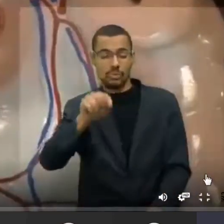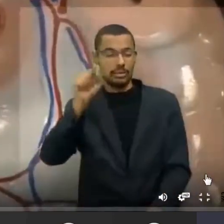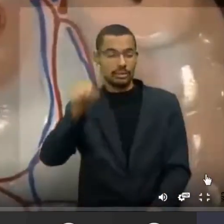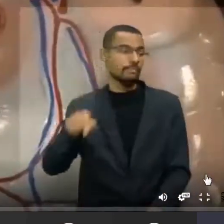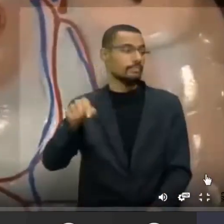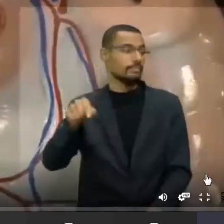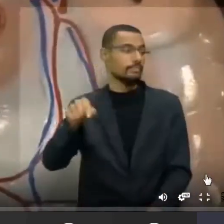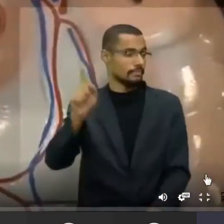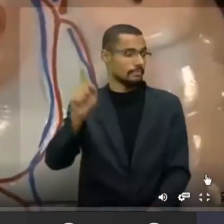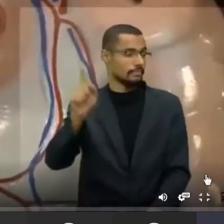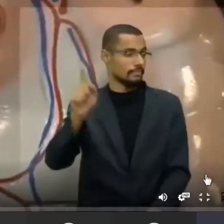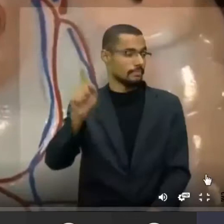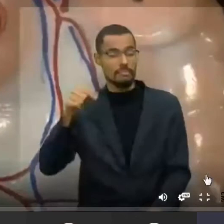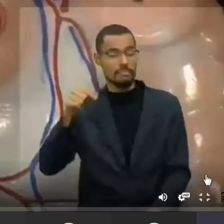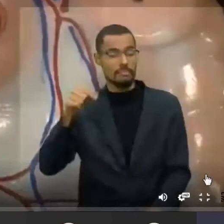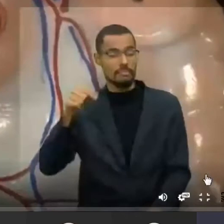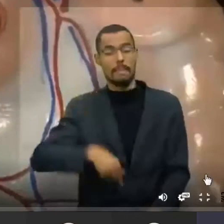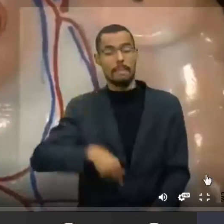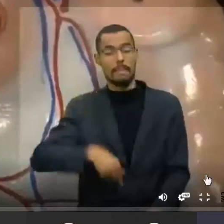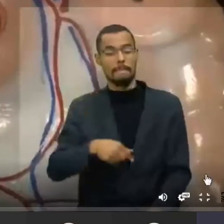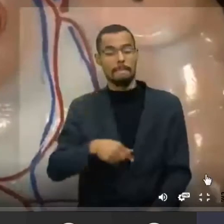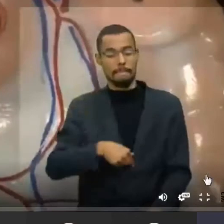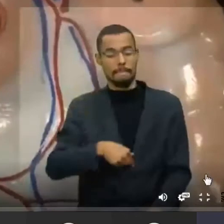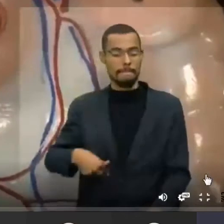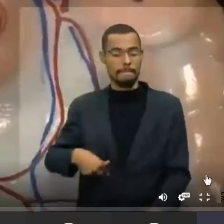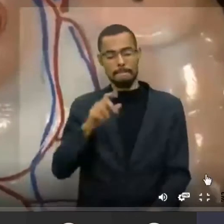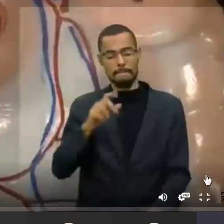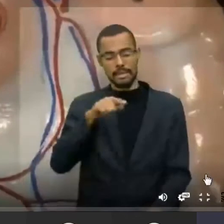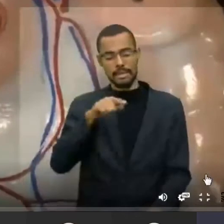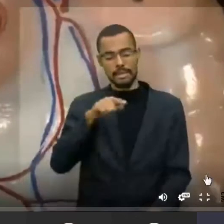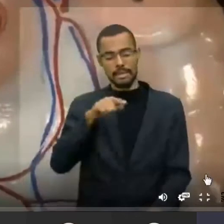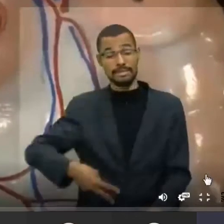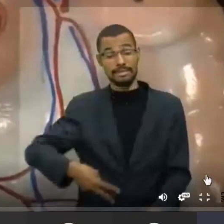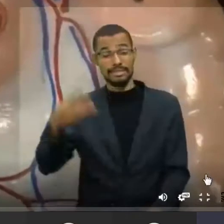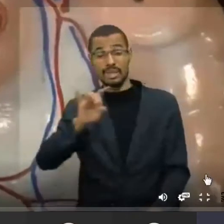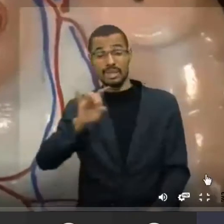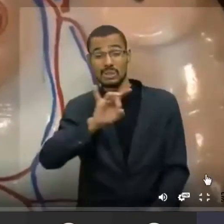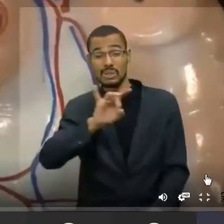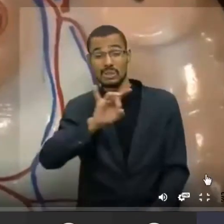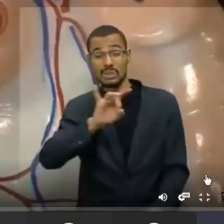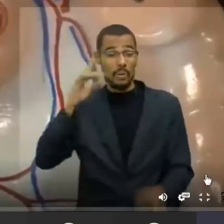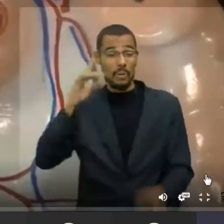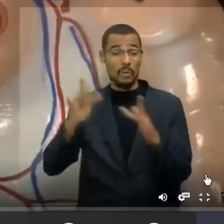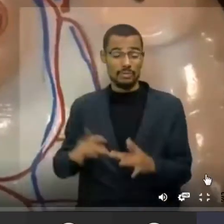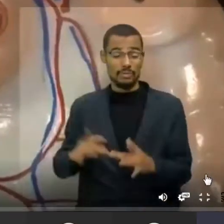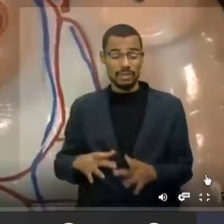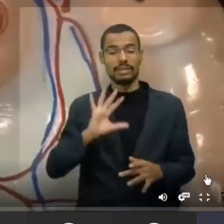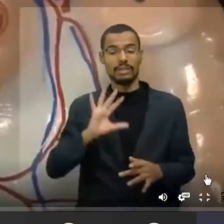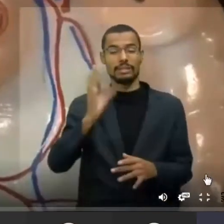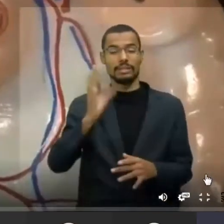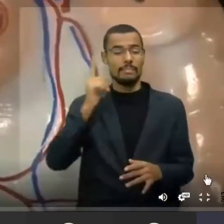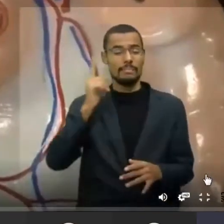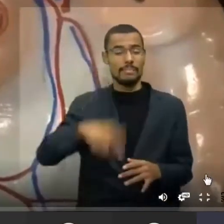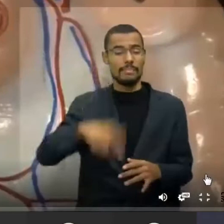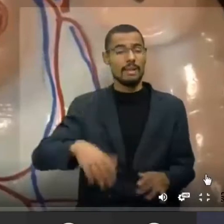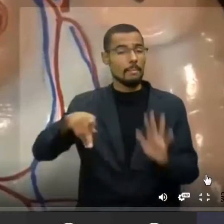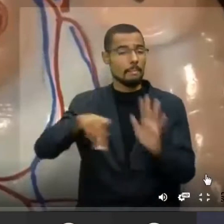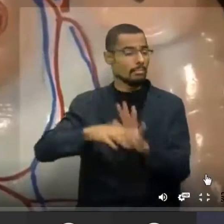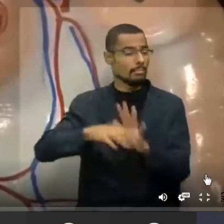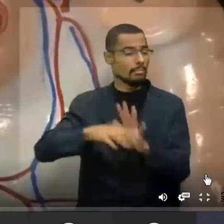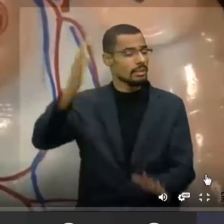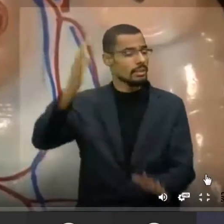e bile. Então, no pâncreas eu tenho 3 porções e a porção que fica em contato com o duodeno é a região de